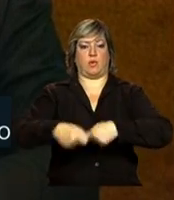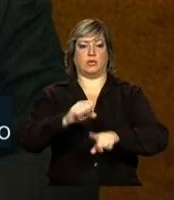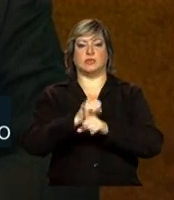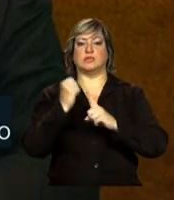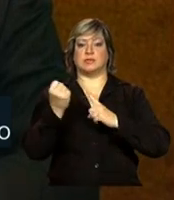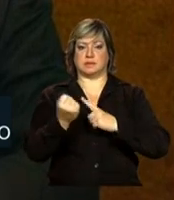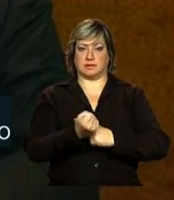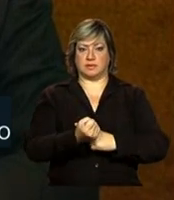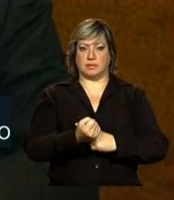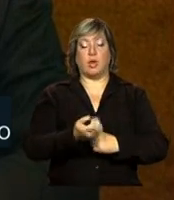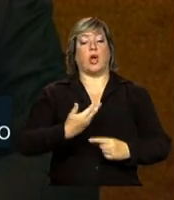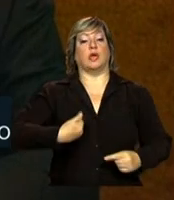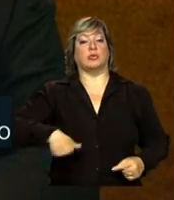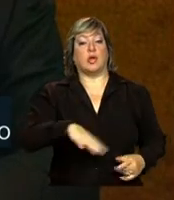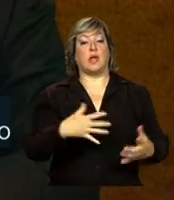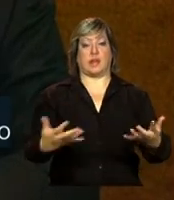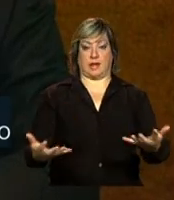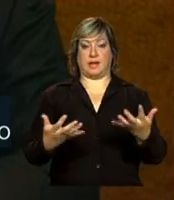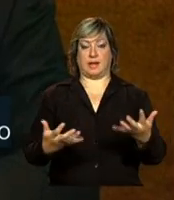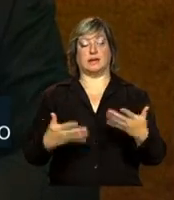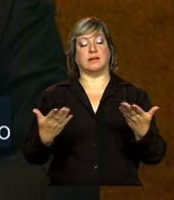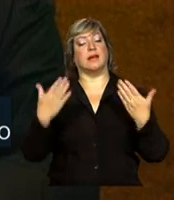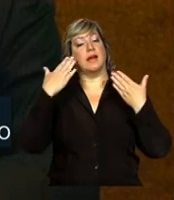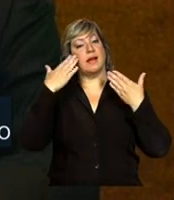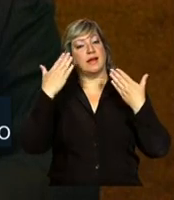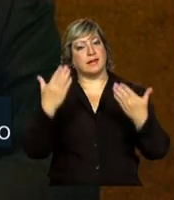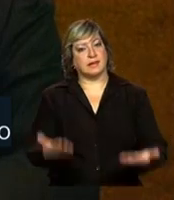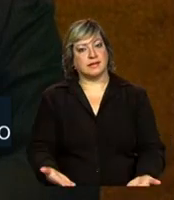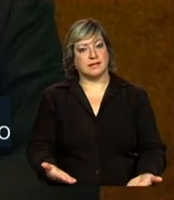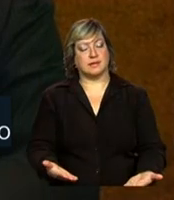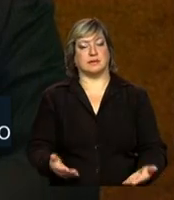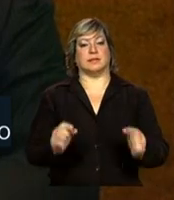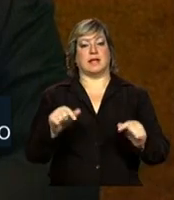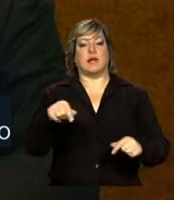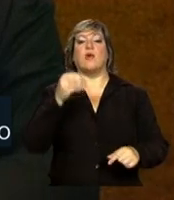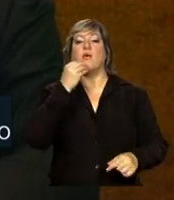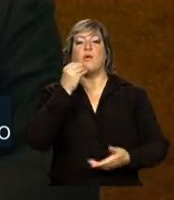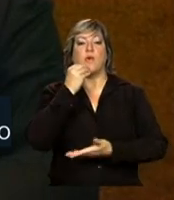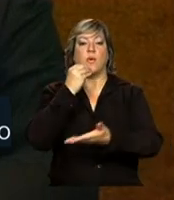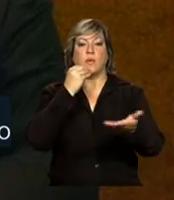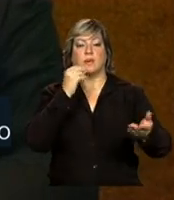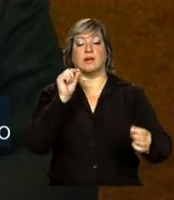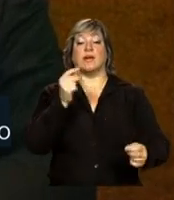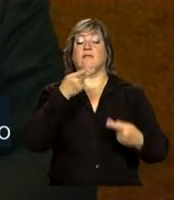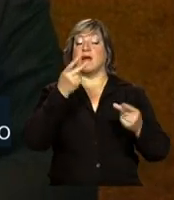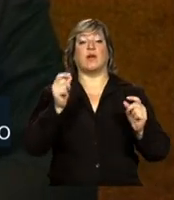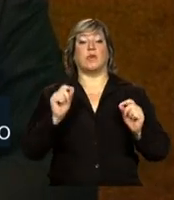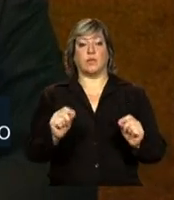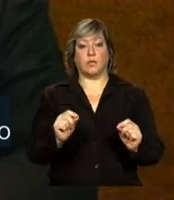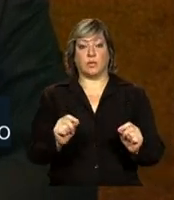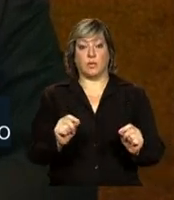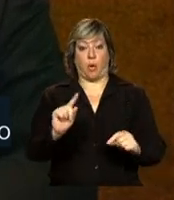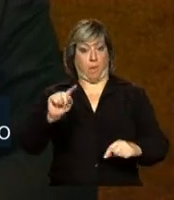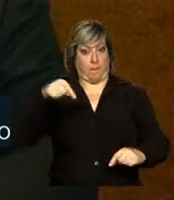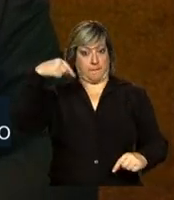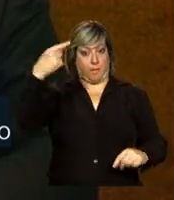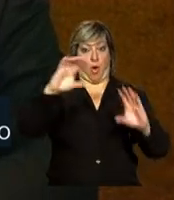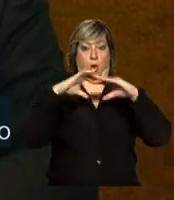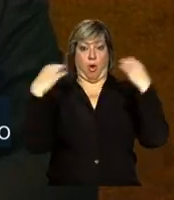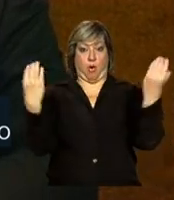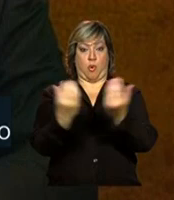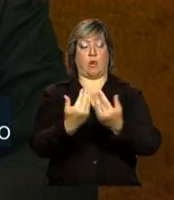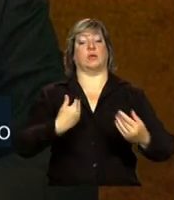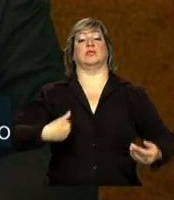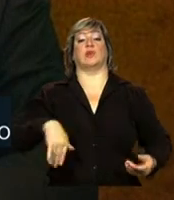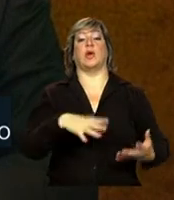eh nós queremos então agradecer essa oportunidade e dizer que o o próximo congresso nós